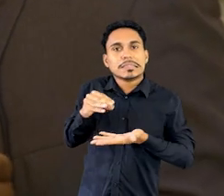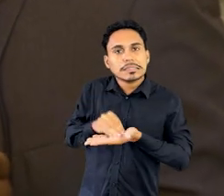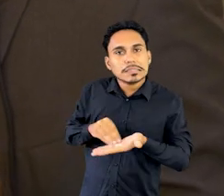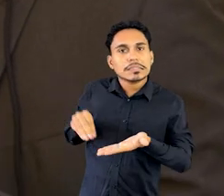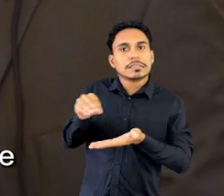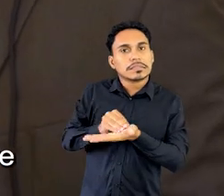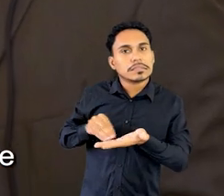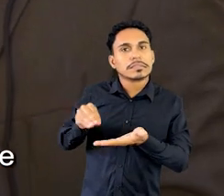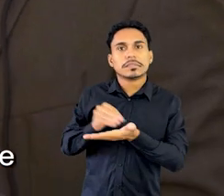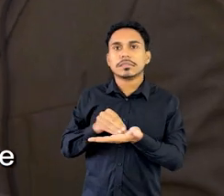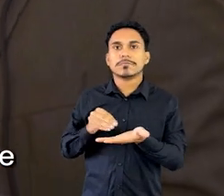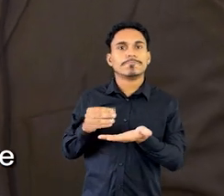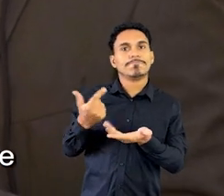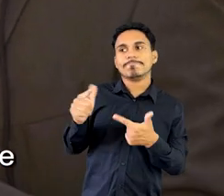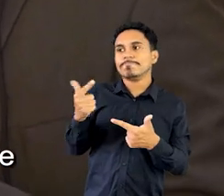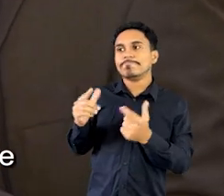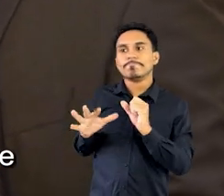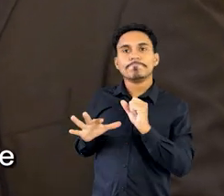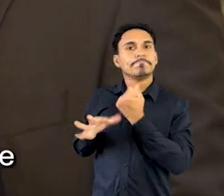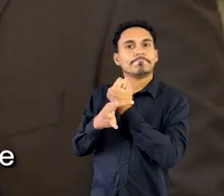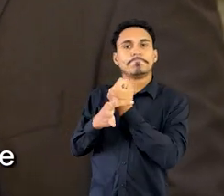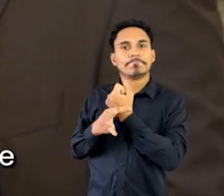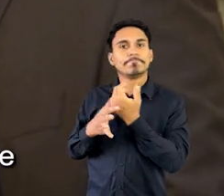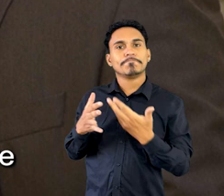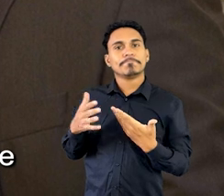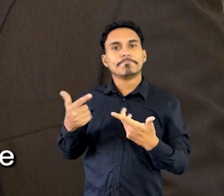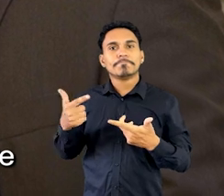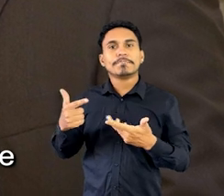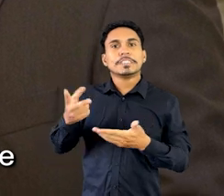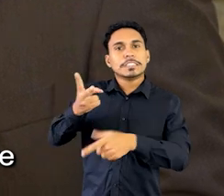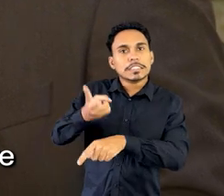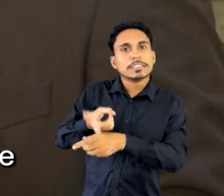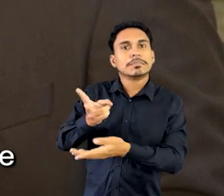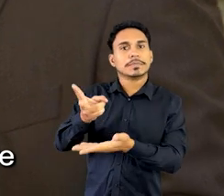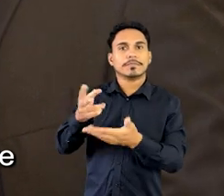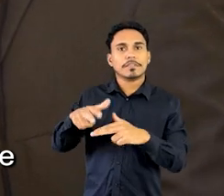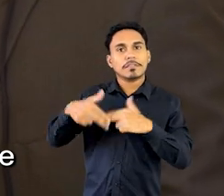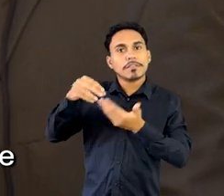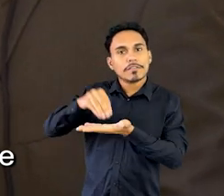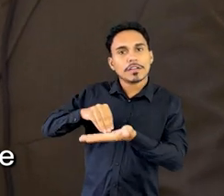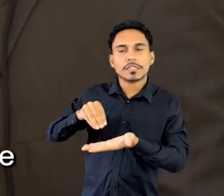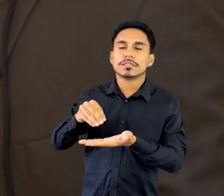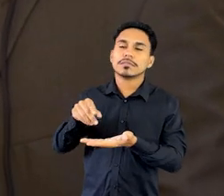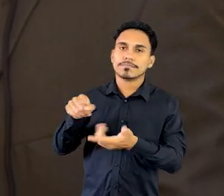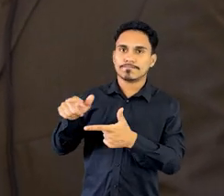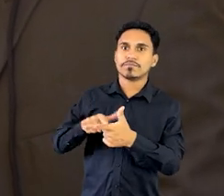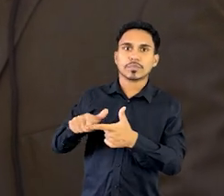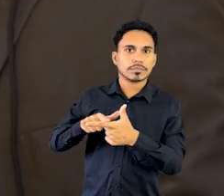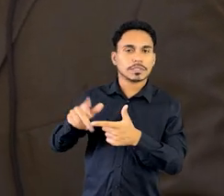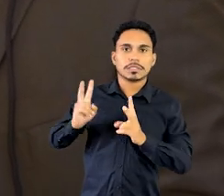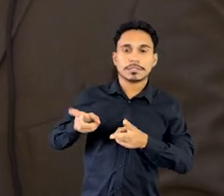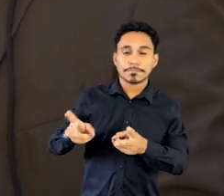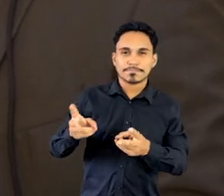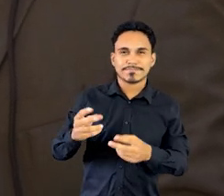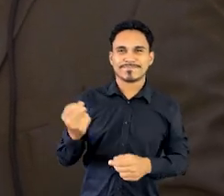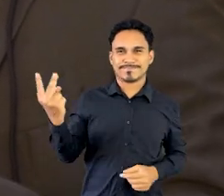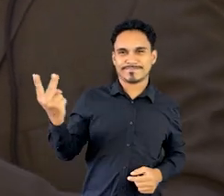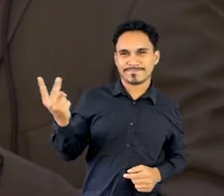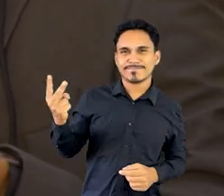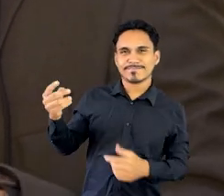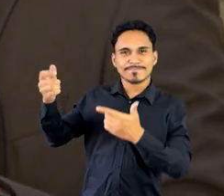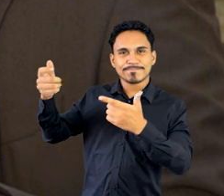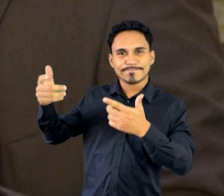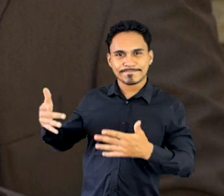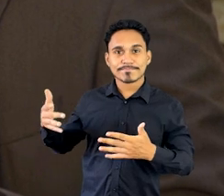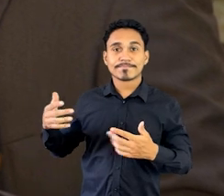teve esse papel e quando a gente tá pensando o orçamento pegando os bons elementos que que Fernanda e Alexandre trouxeram acho que uma questão